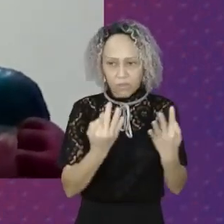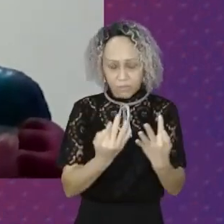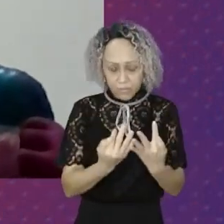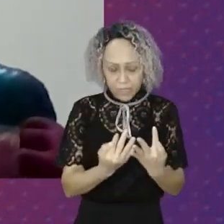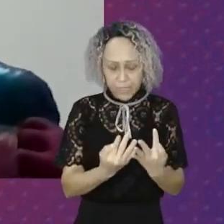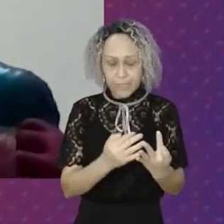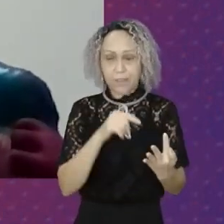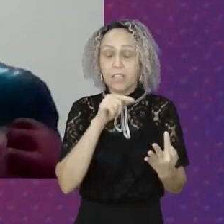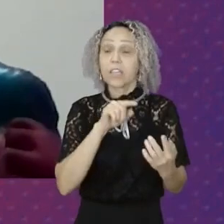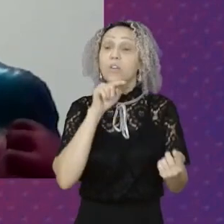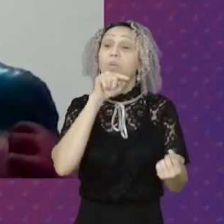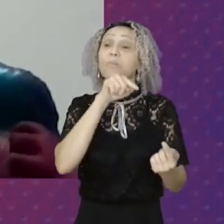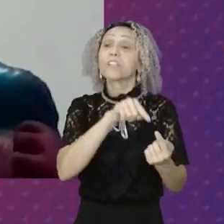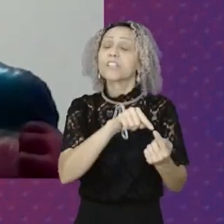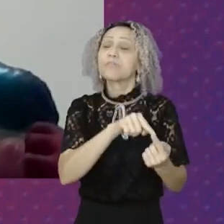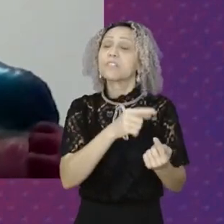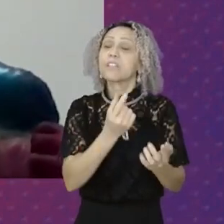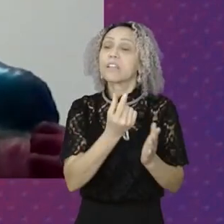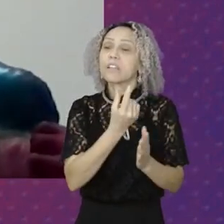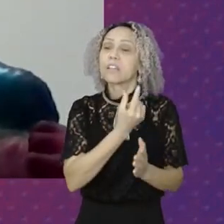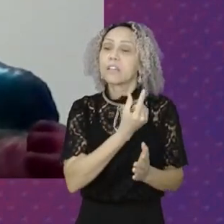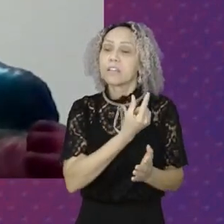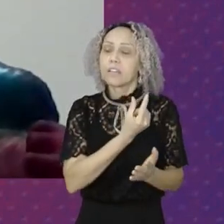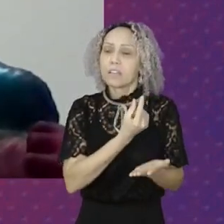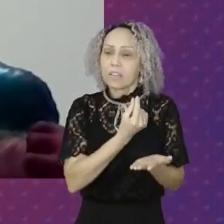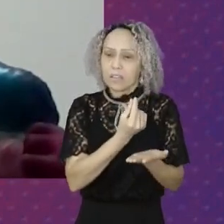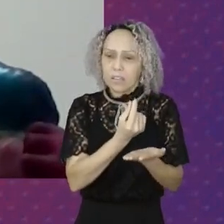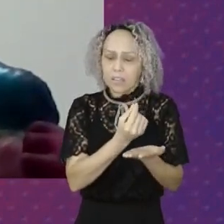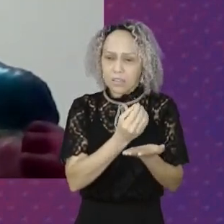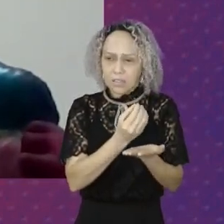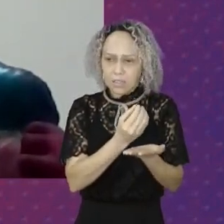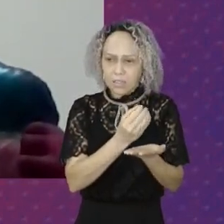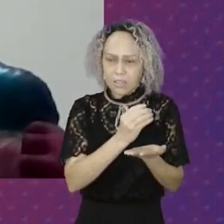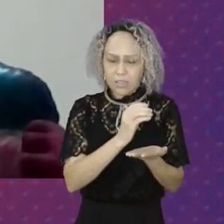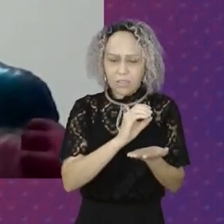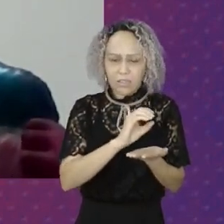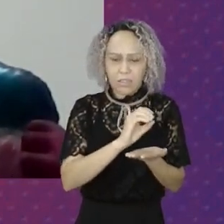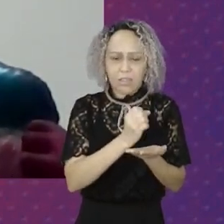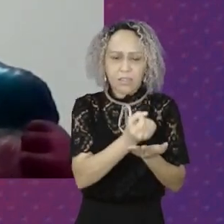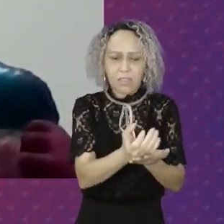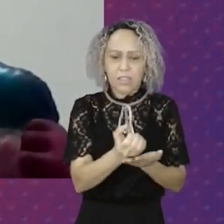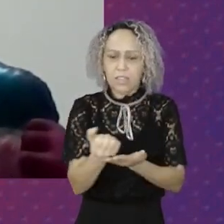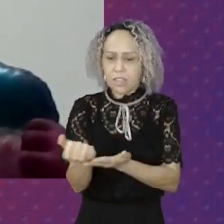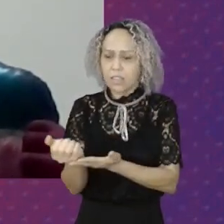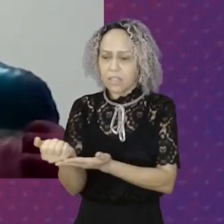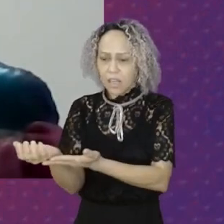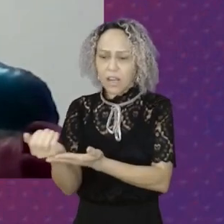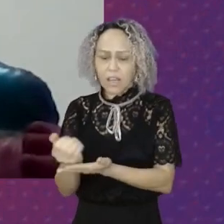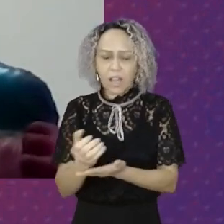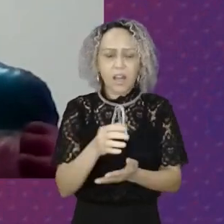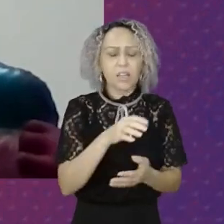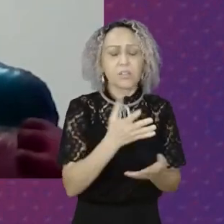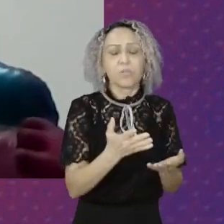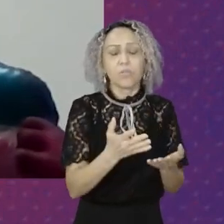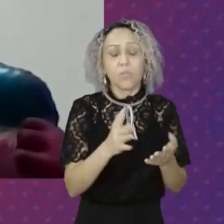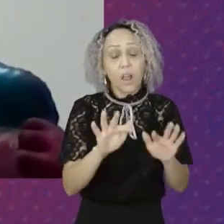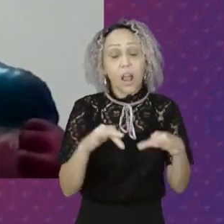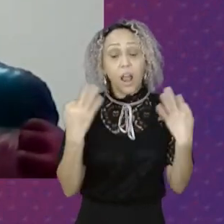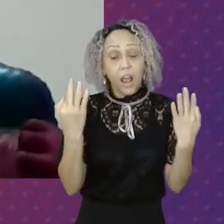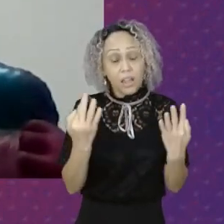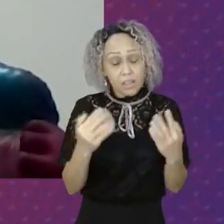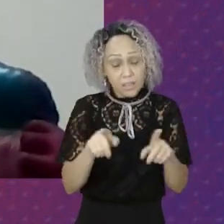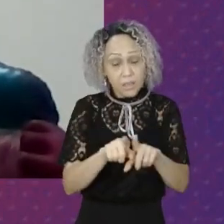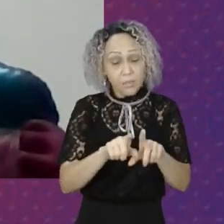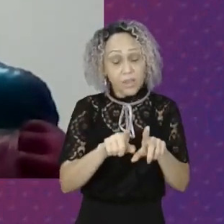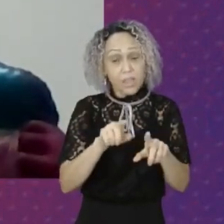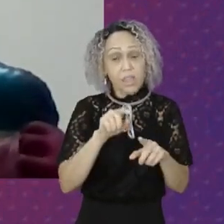transferência de renda, ele se apresentou e ele propiciou, na verdade, o acesso às famílias beneficiadas aos serviços